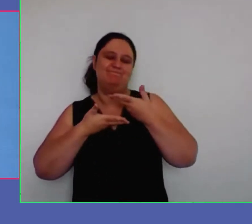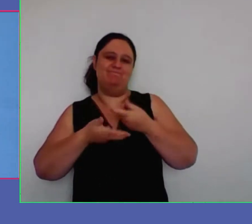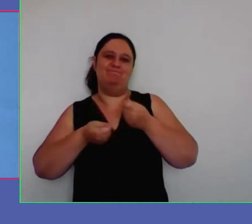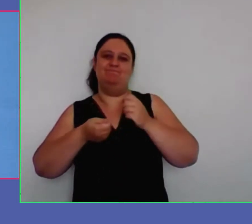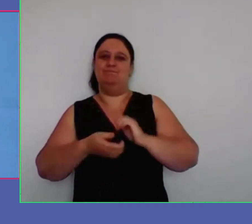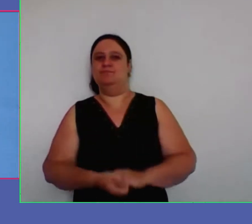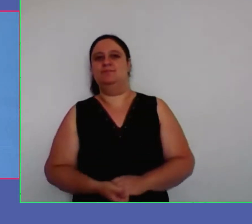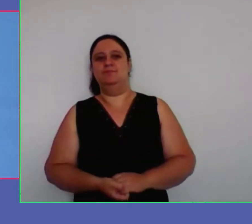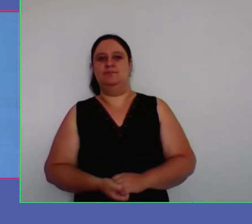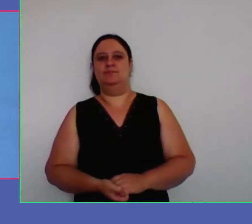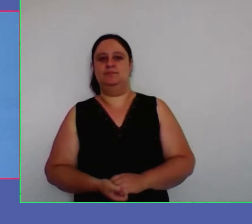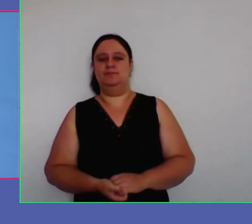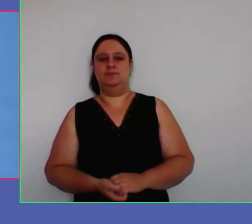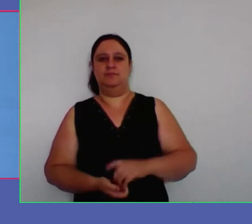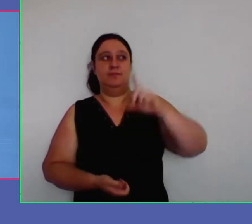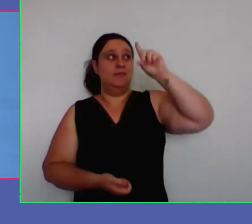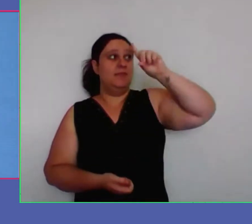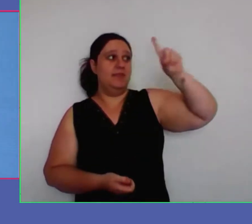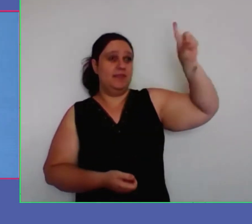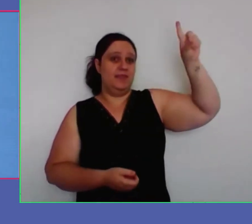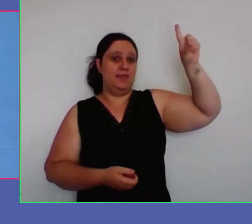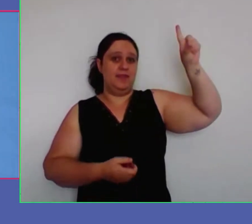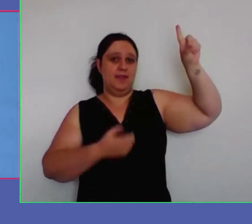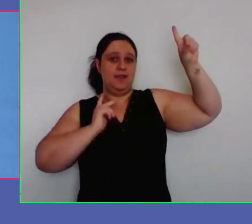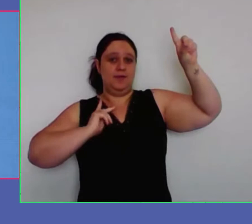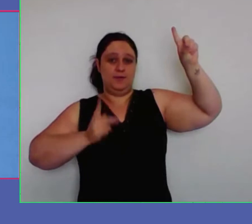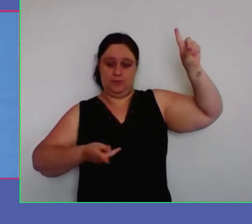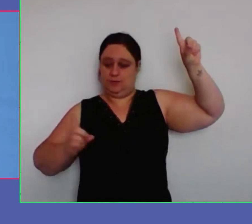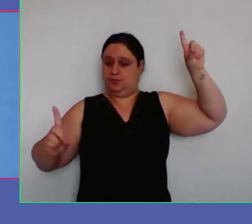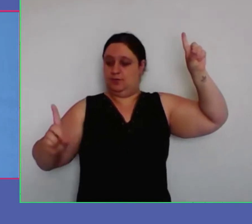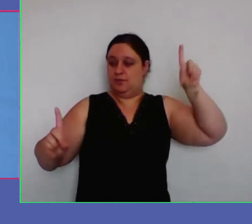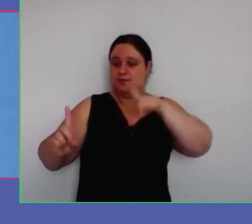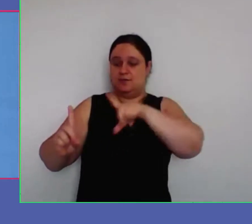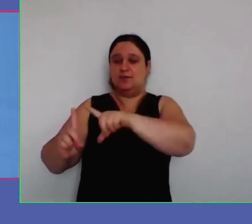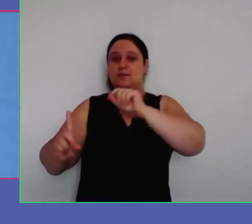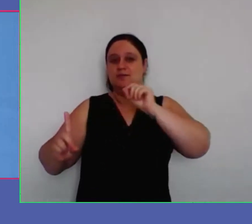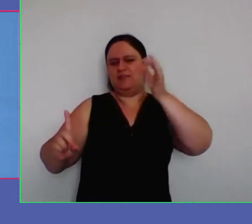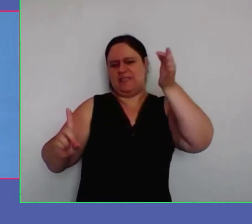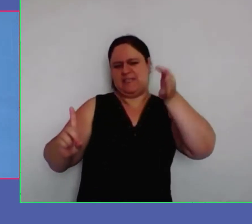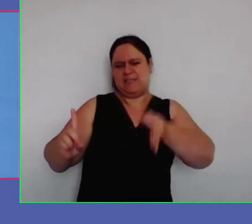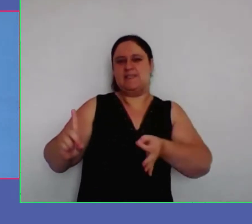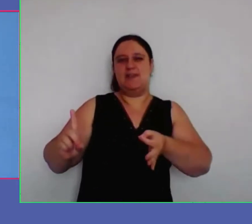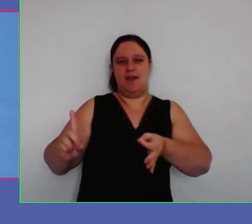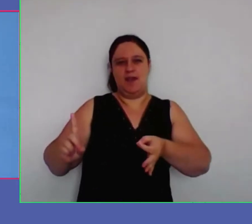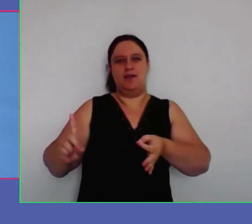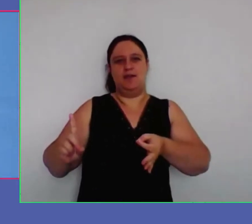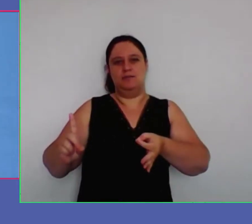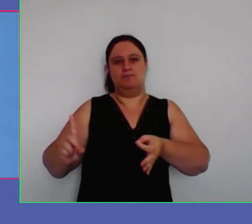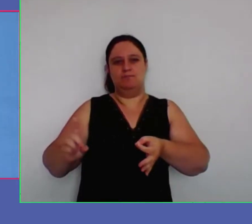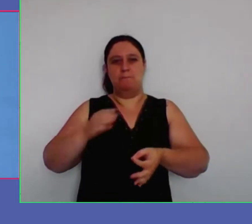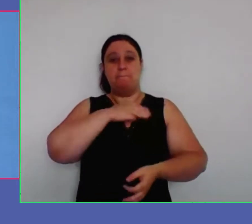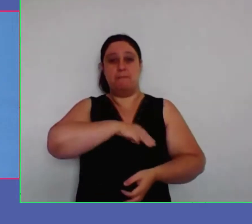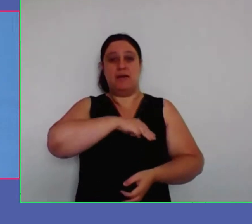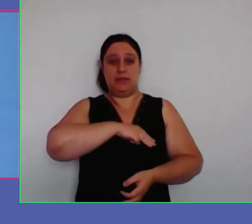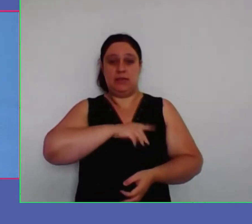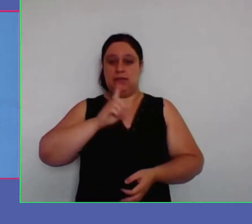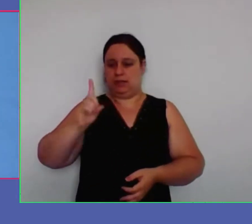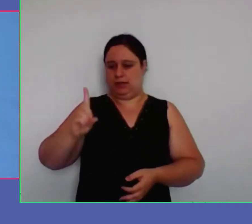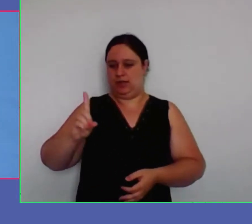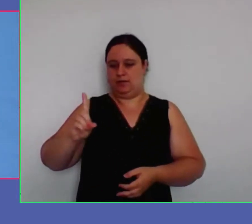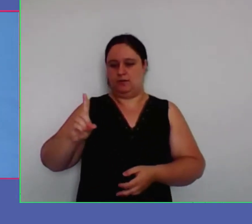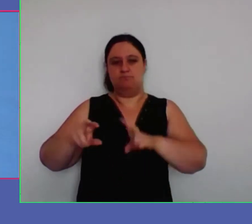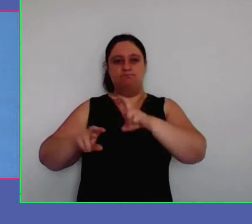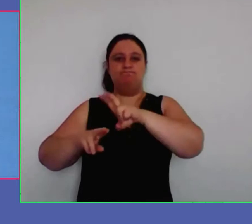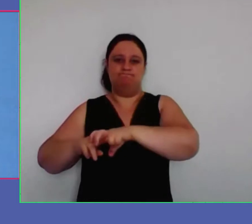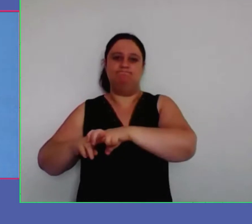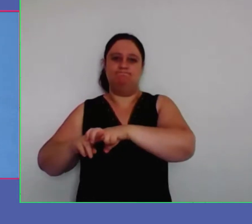tem escolhido um homem certo, Mateus, que estava sentado na coletoria de impostos,